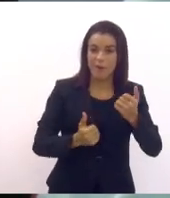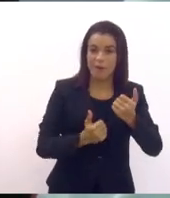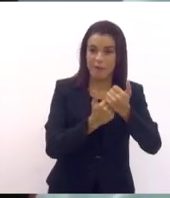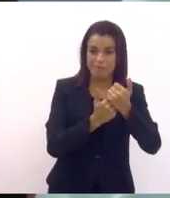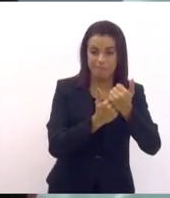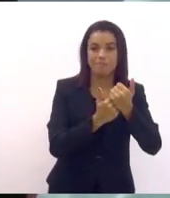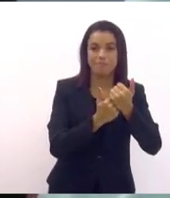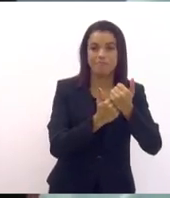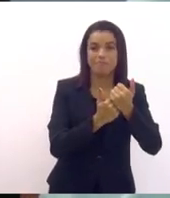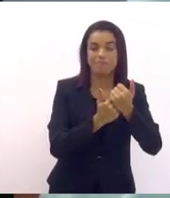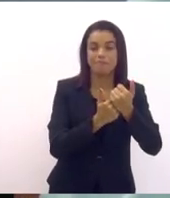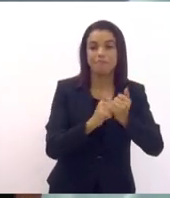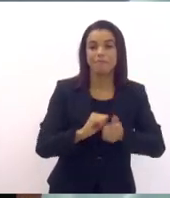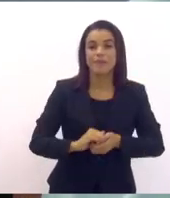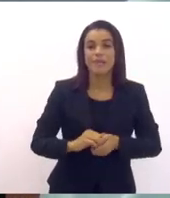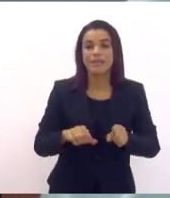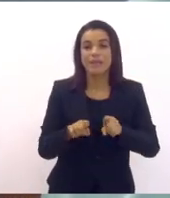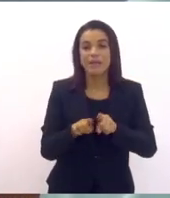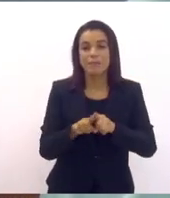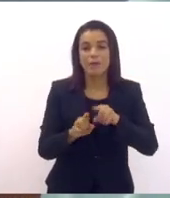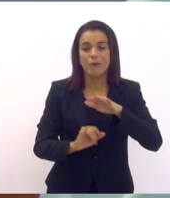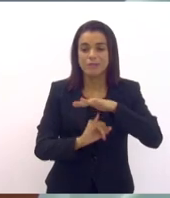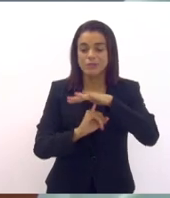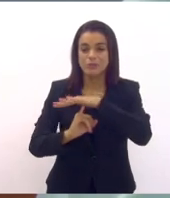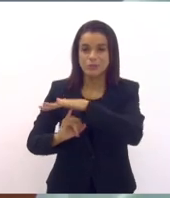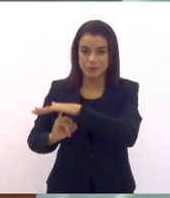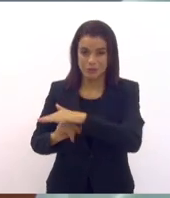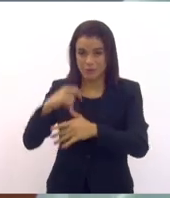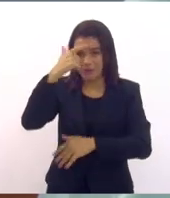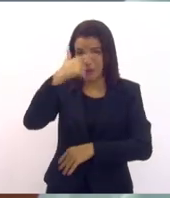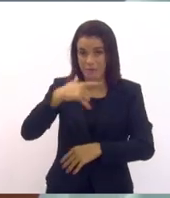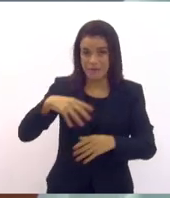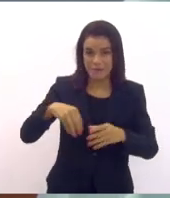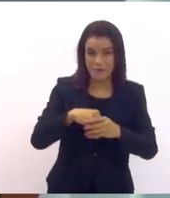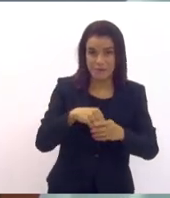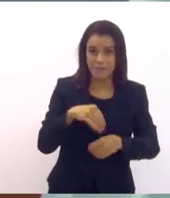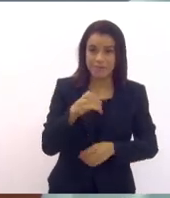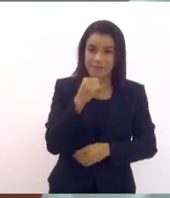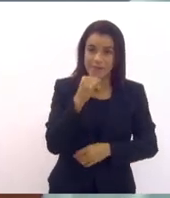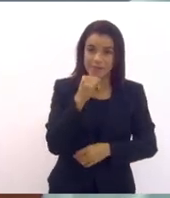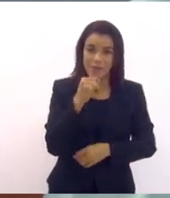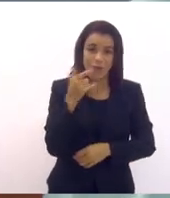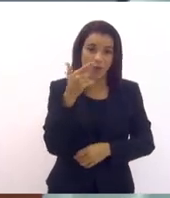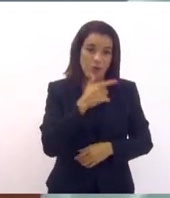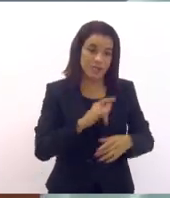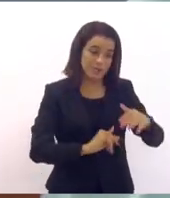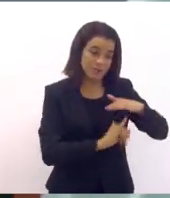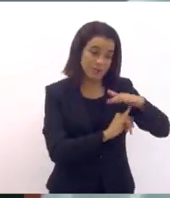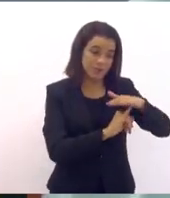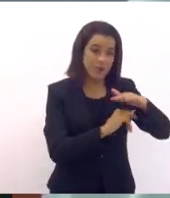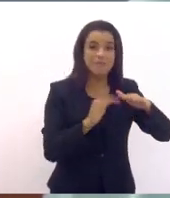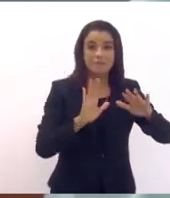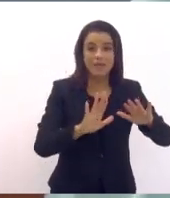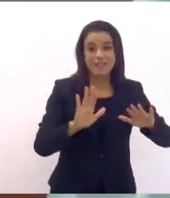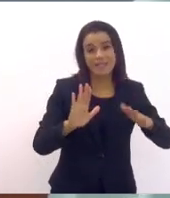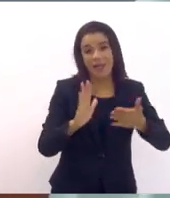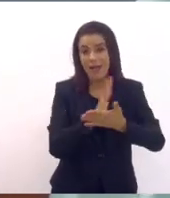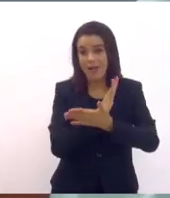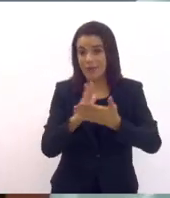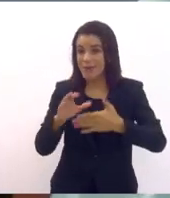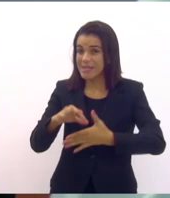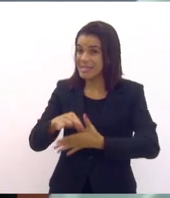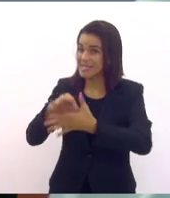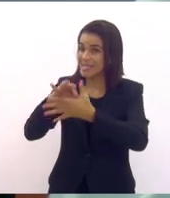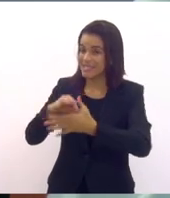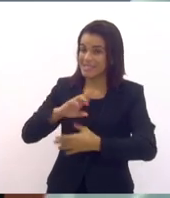pagã e qu As instituições que eu faço parte ocupo né quando a gente não consegue pela instituição mas pelo menos as lideranças